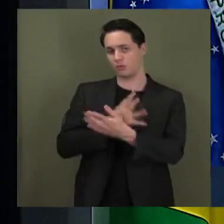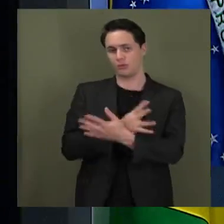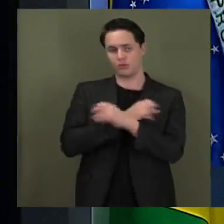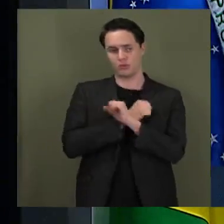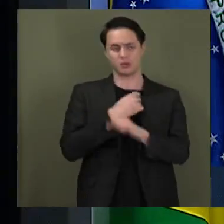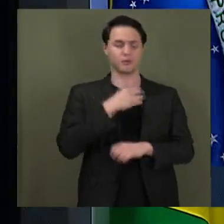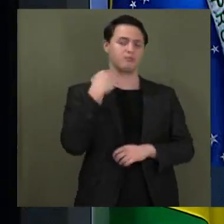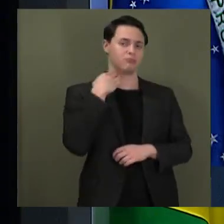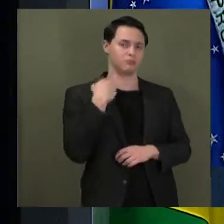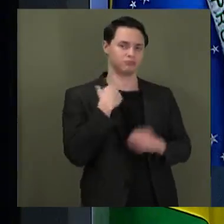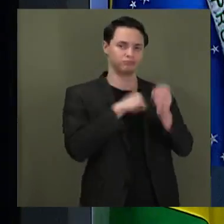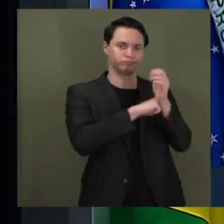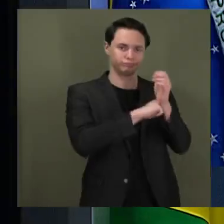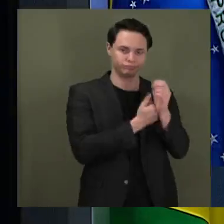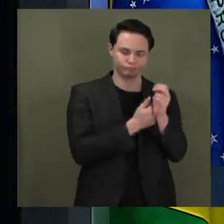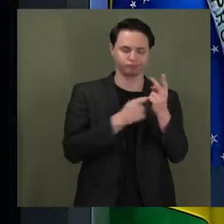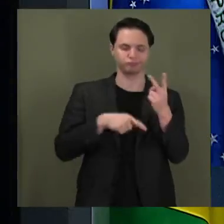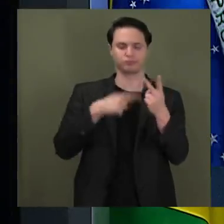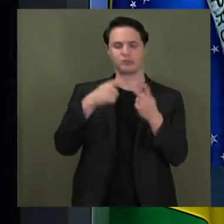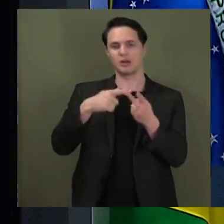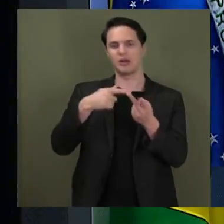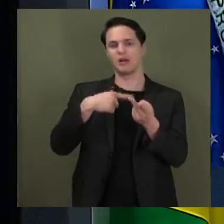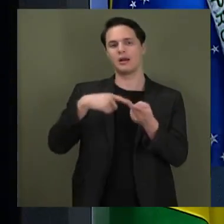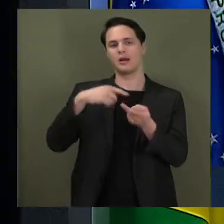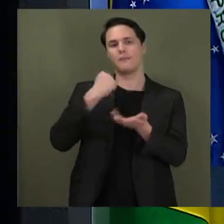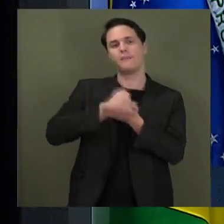bloqueada, passaporte retido,